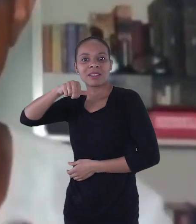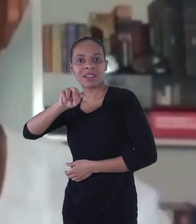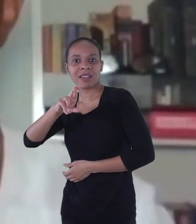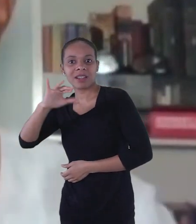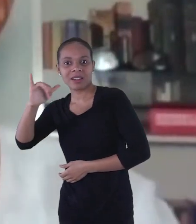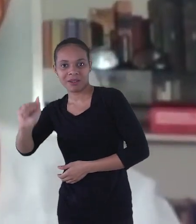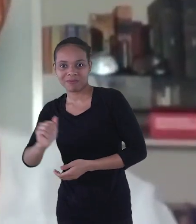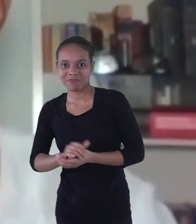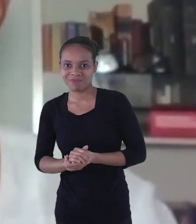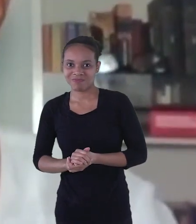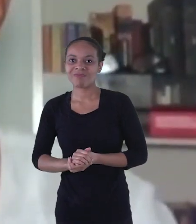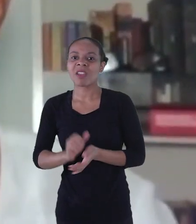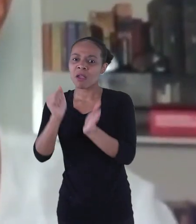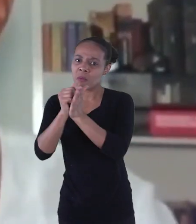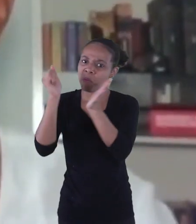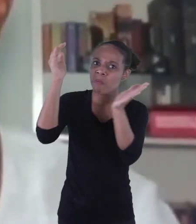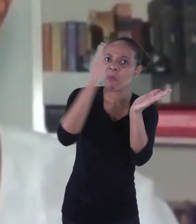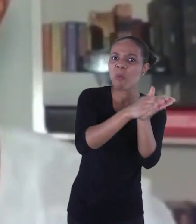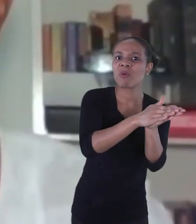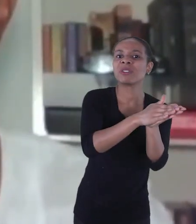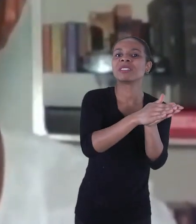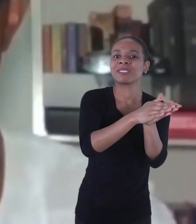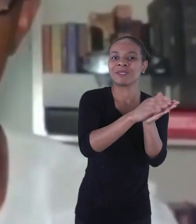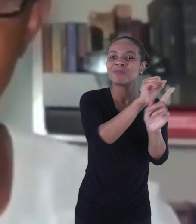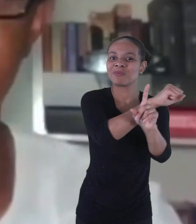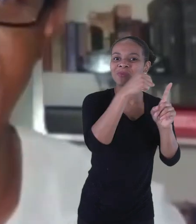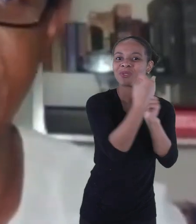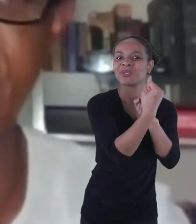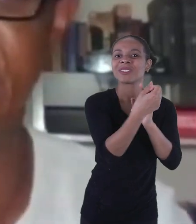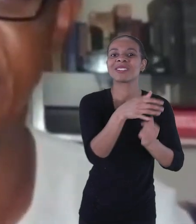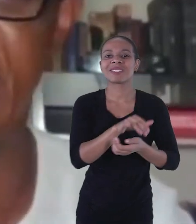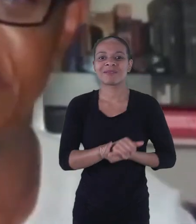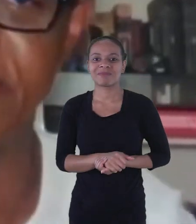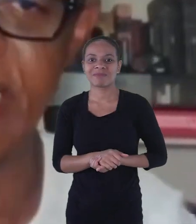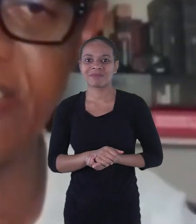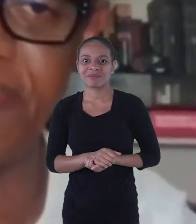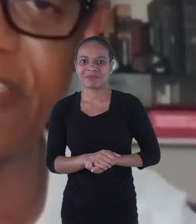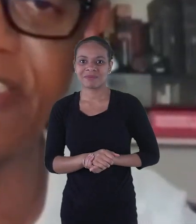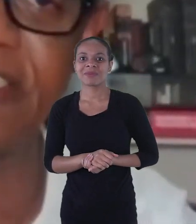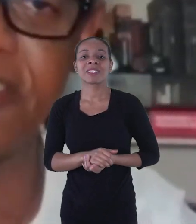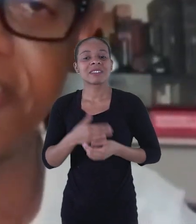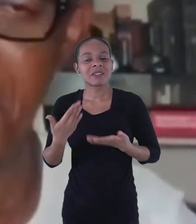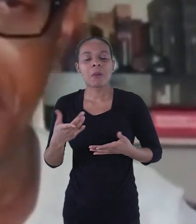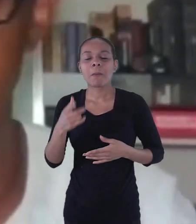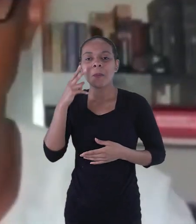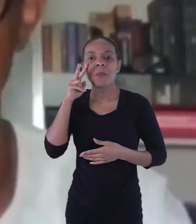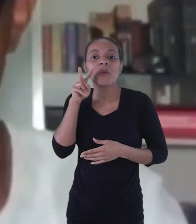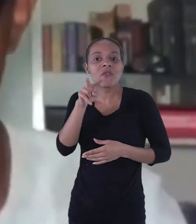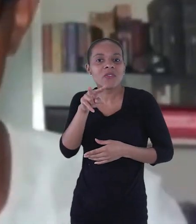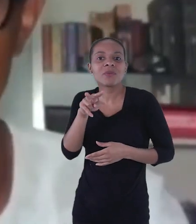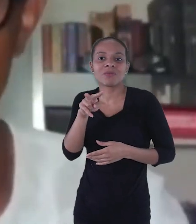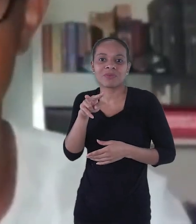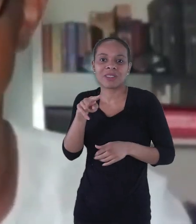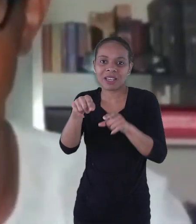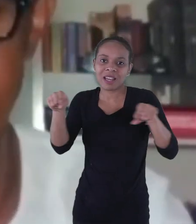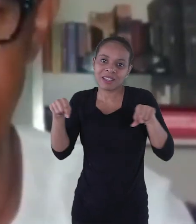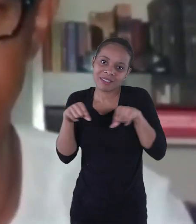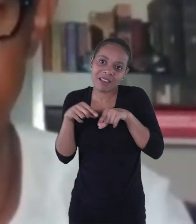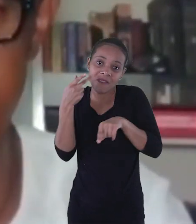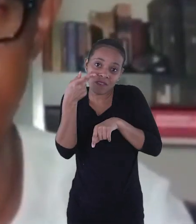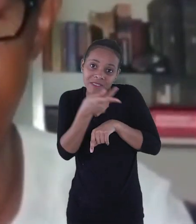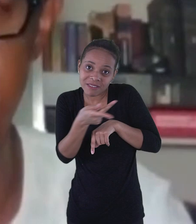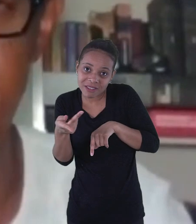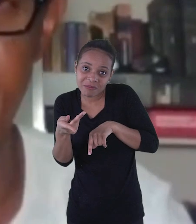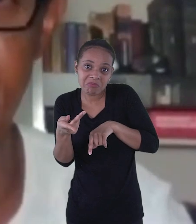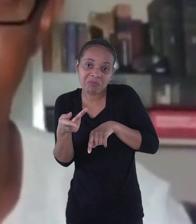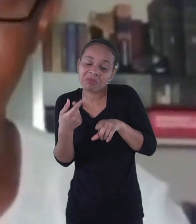Então, ela deu esse troco através de caso de alvenaria, porque ela viu essa convivência da sala de visitas, que ela não esperava, ela não conhecia a